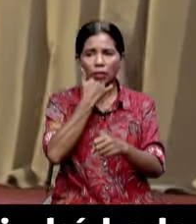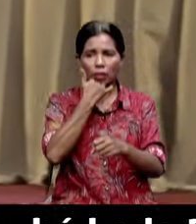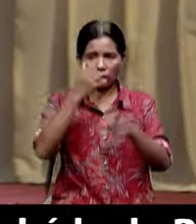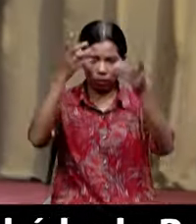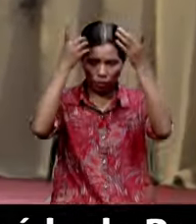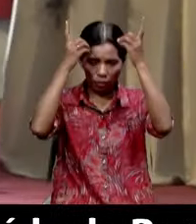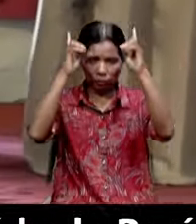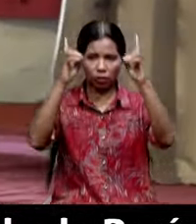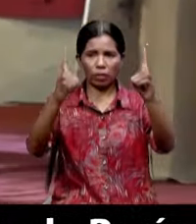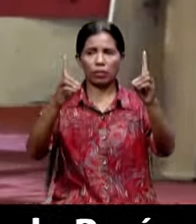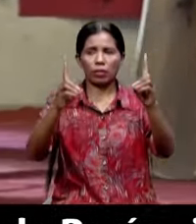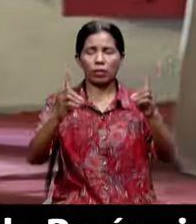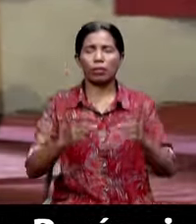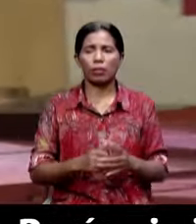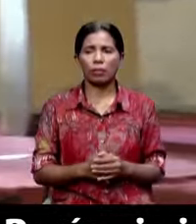Dissensão,